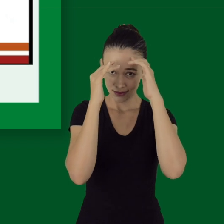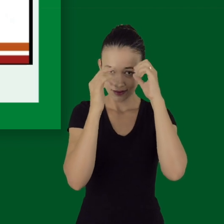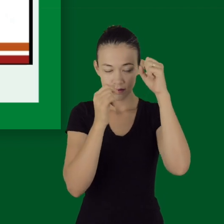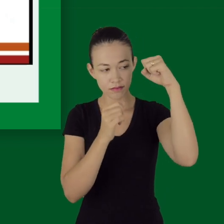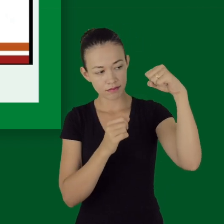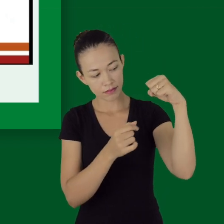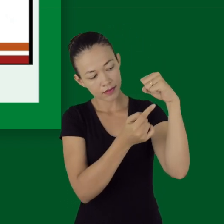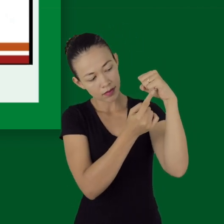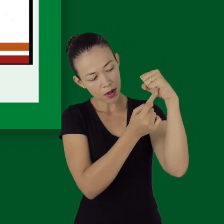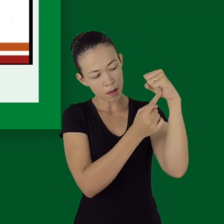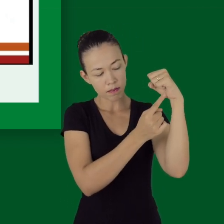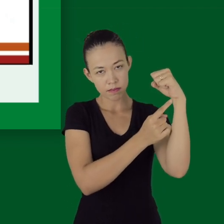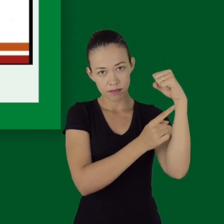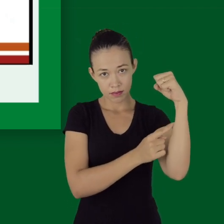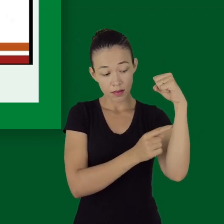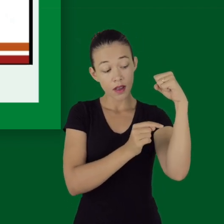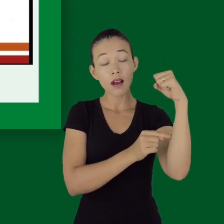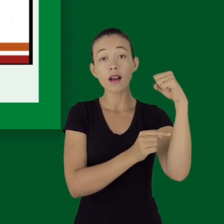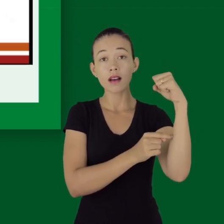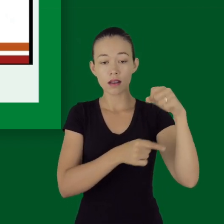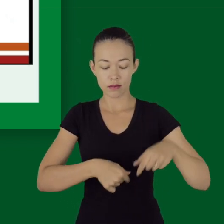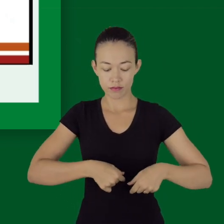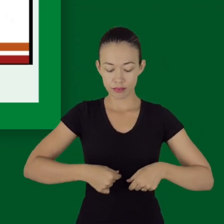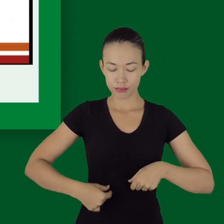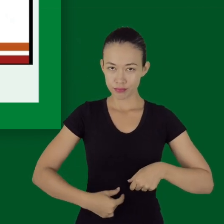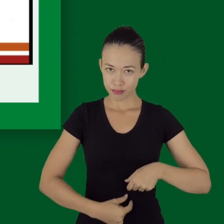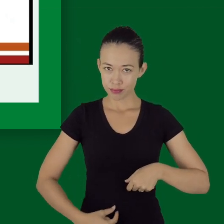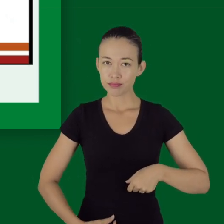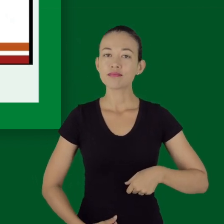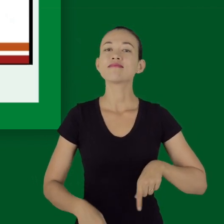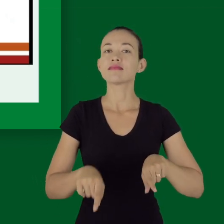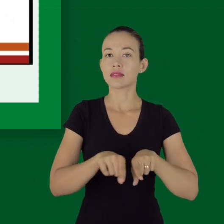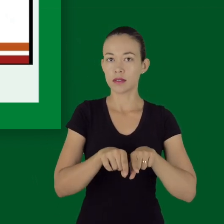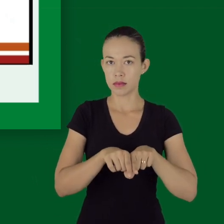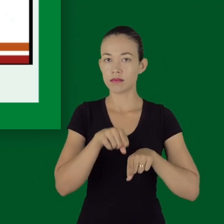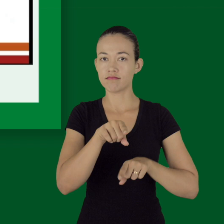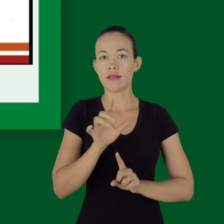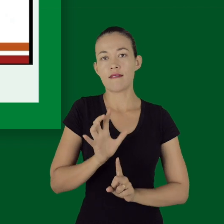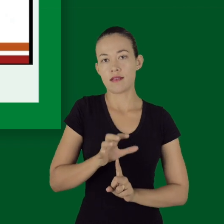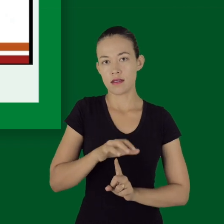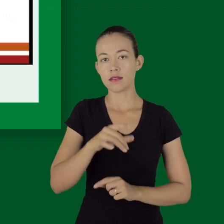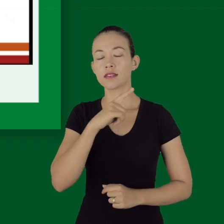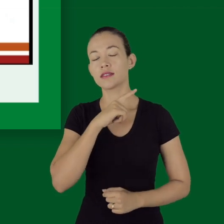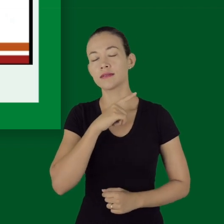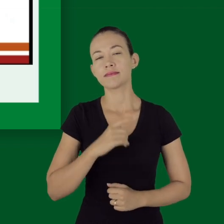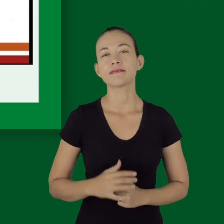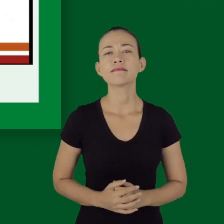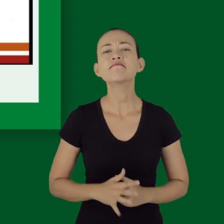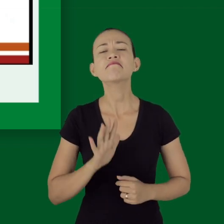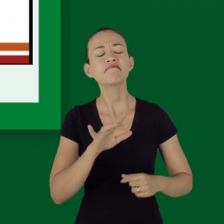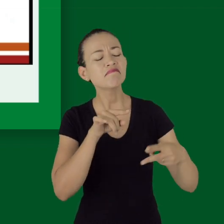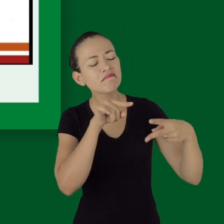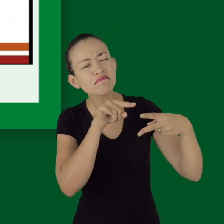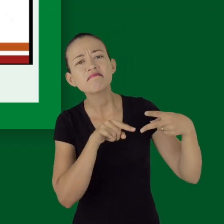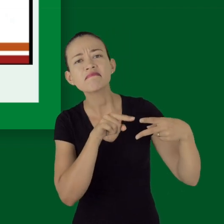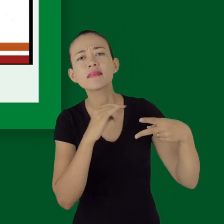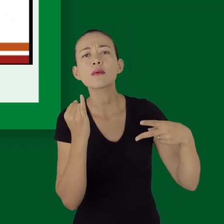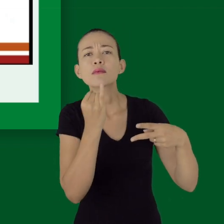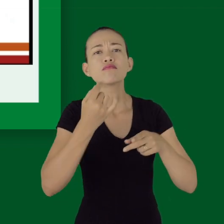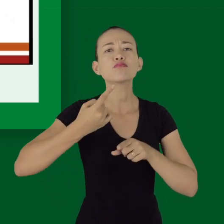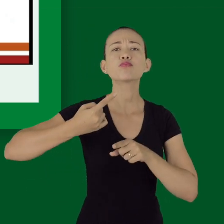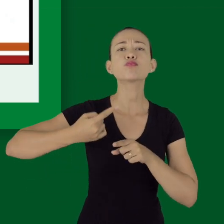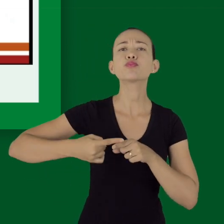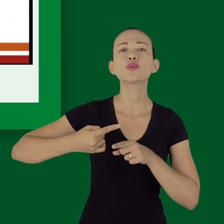às funções gastrointestinais. Né? Então, por que é importante esse sistema simpático, parasimpático? Muitas vezes eu